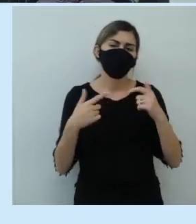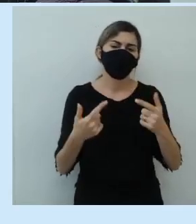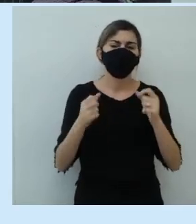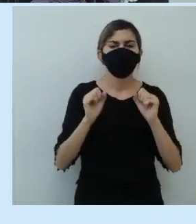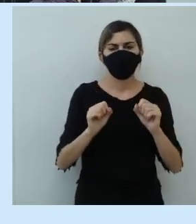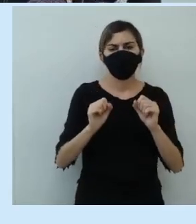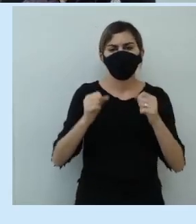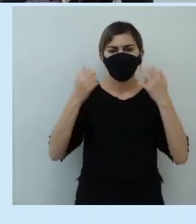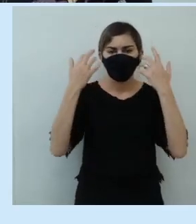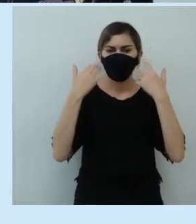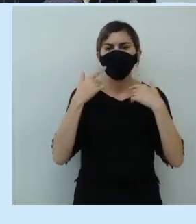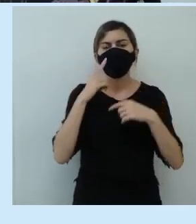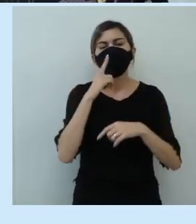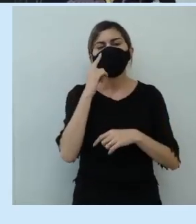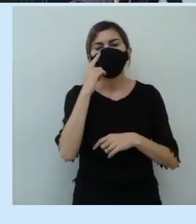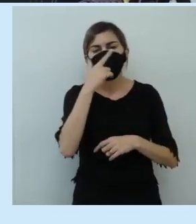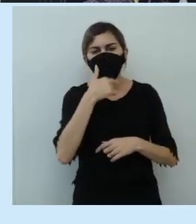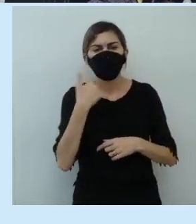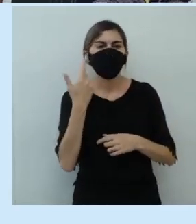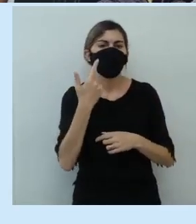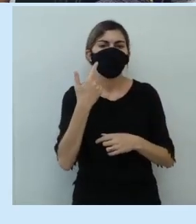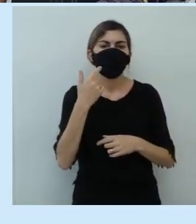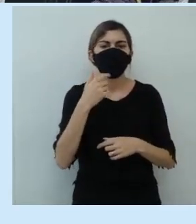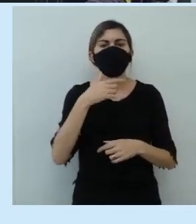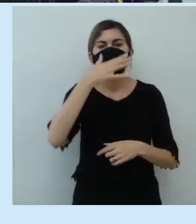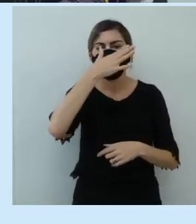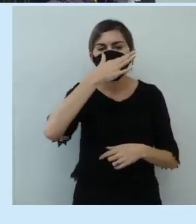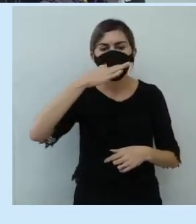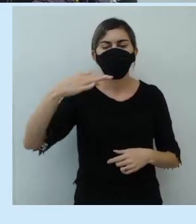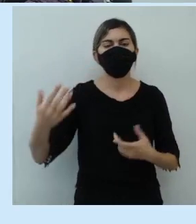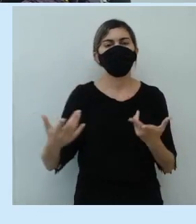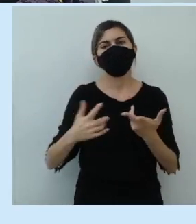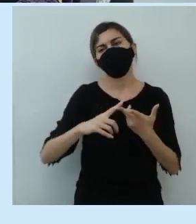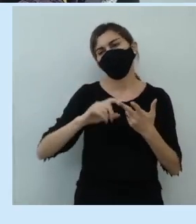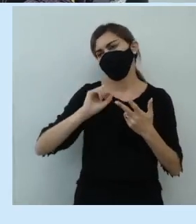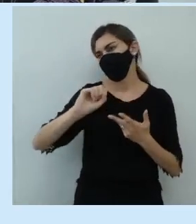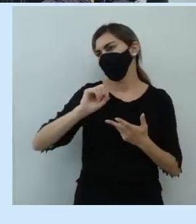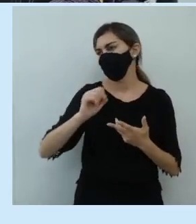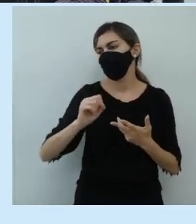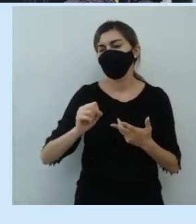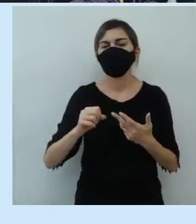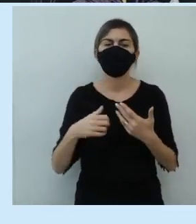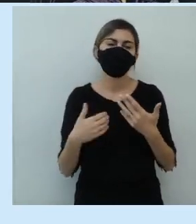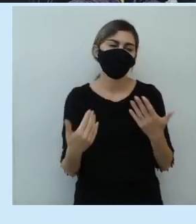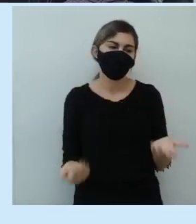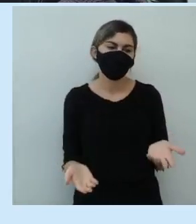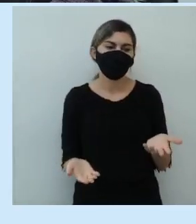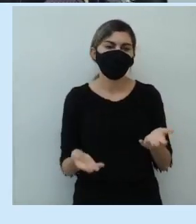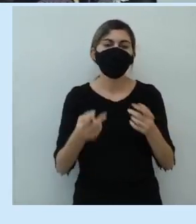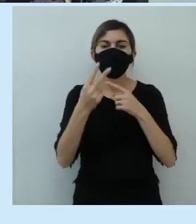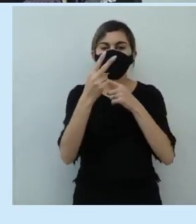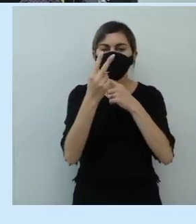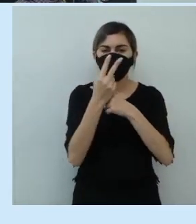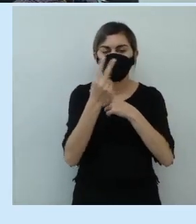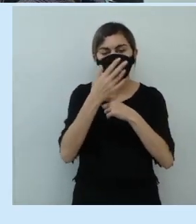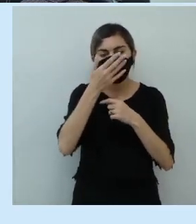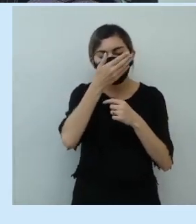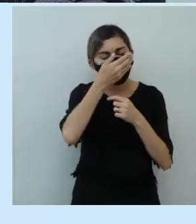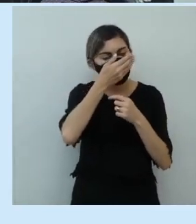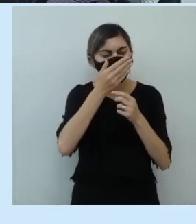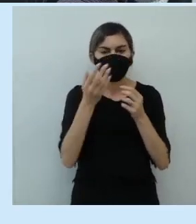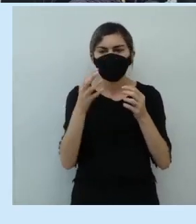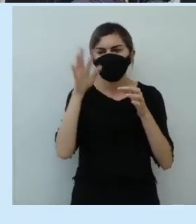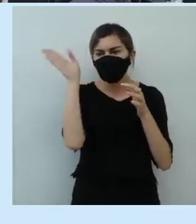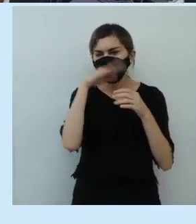estar suando o nariz, né? Ou assoando, tanto faz. Você pode estar protegendo-se de algum